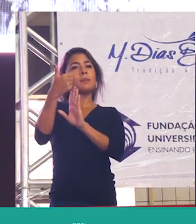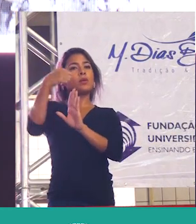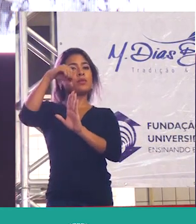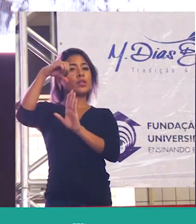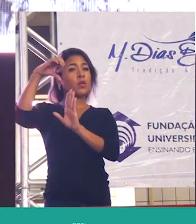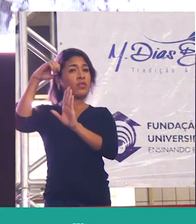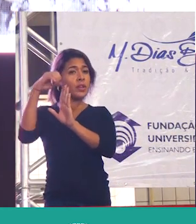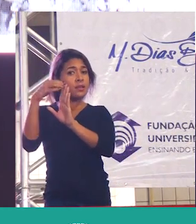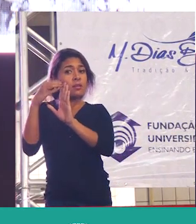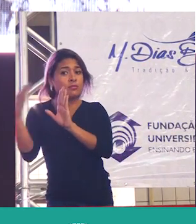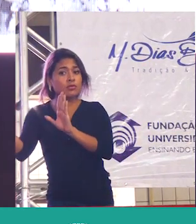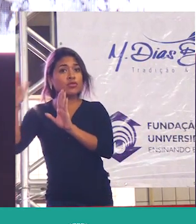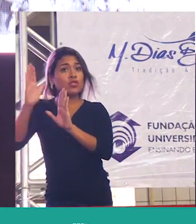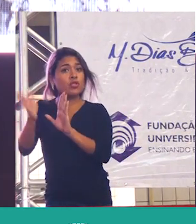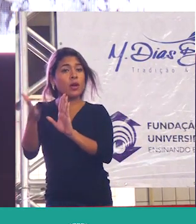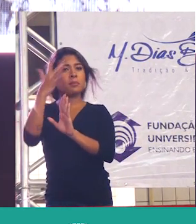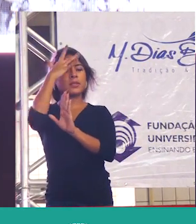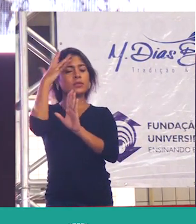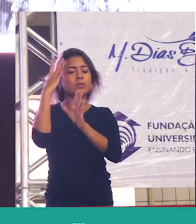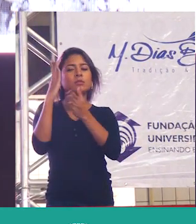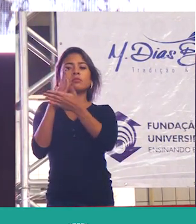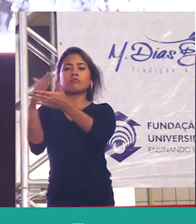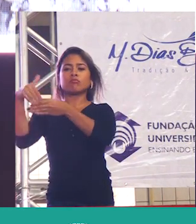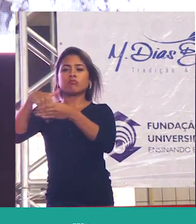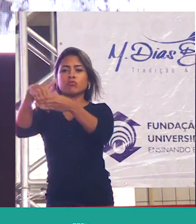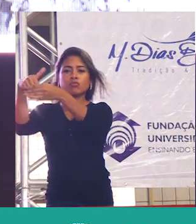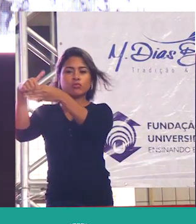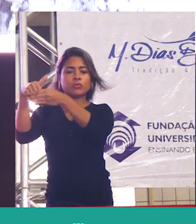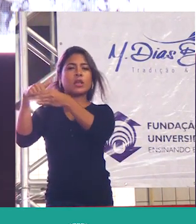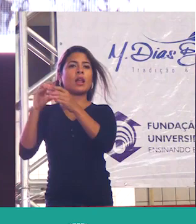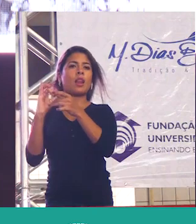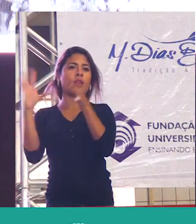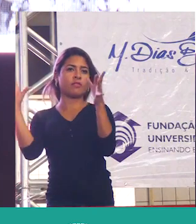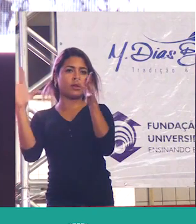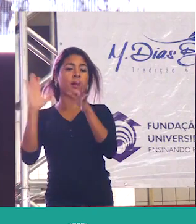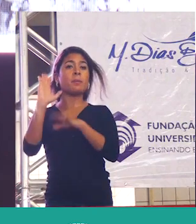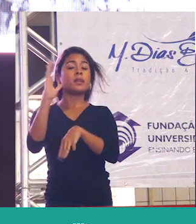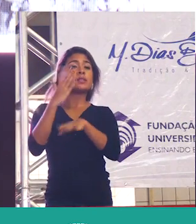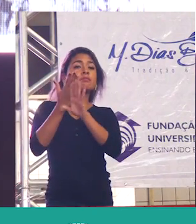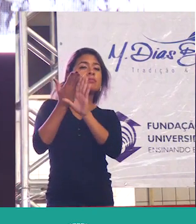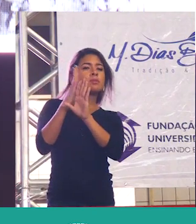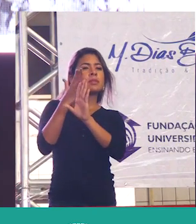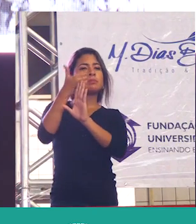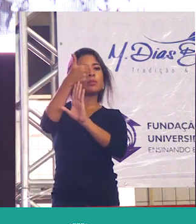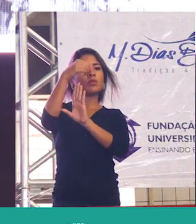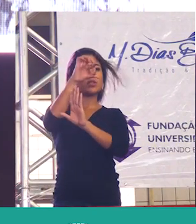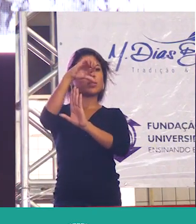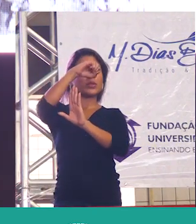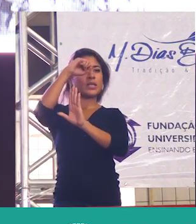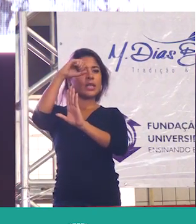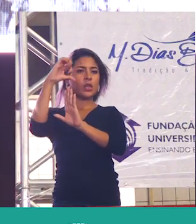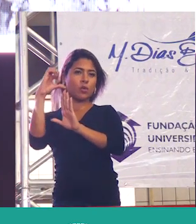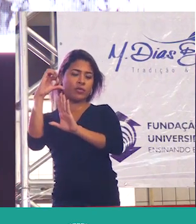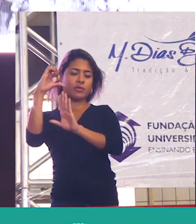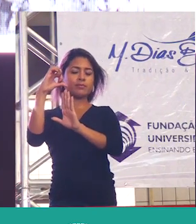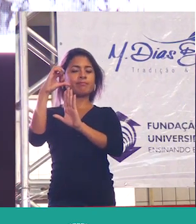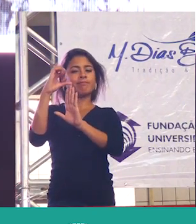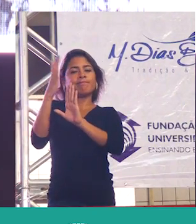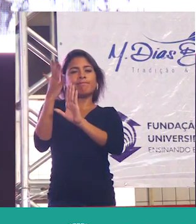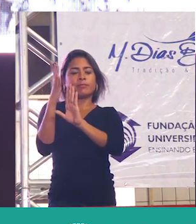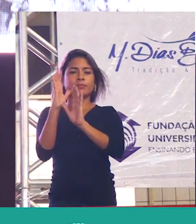1990, ou melhor, 89, quando elegemos o Collor. Mas aí já é um outro